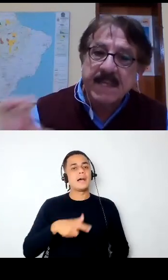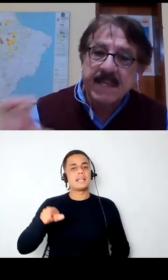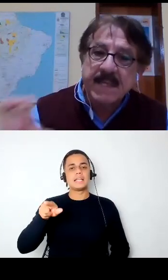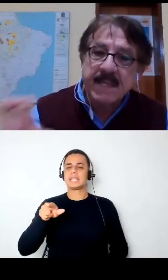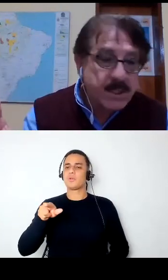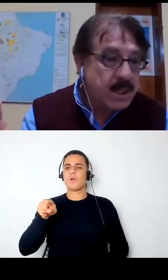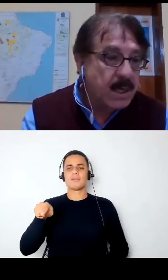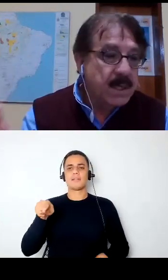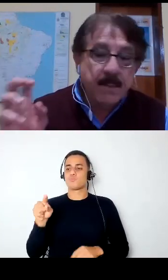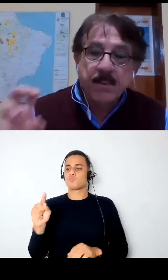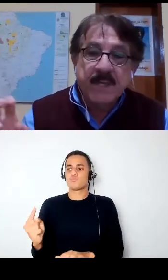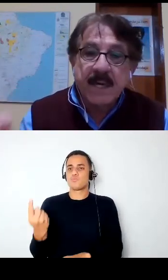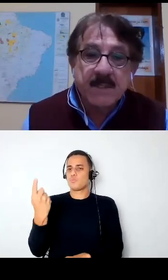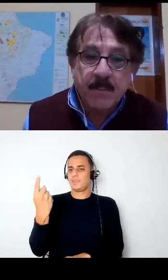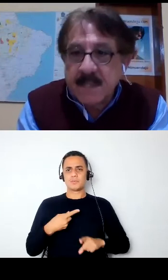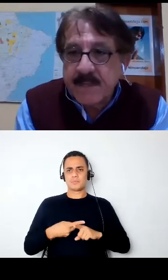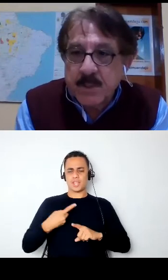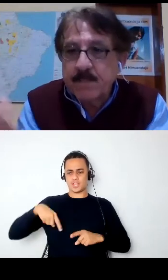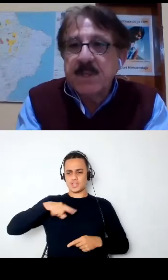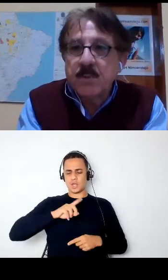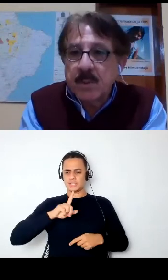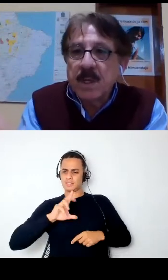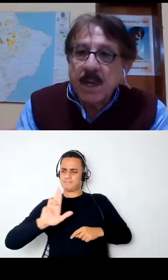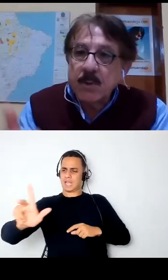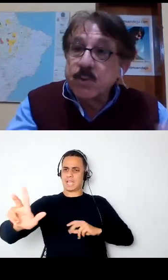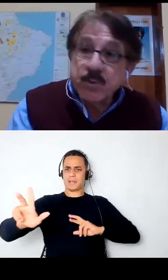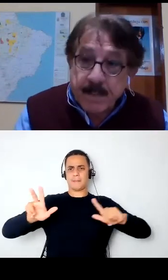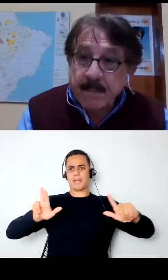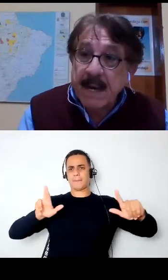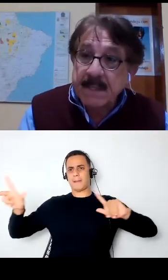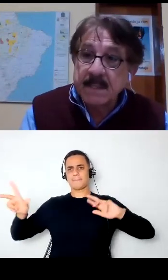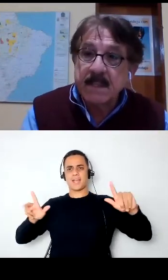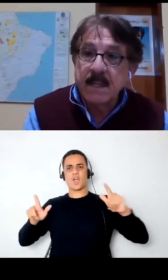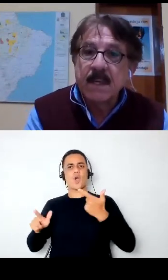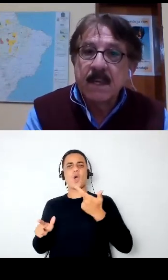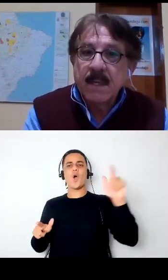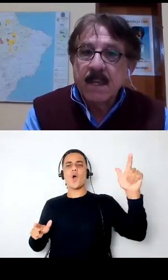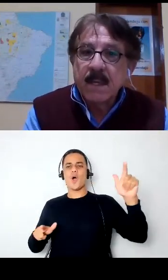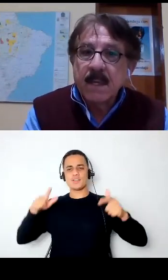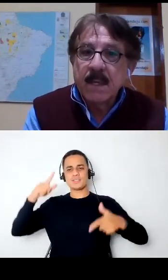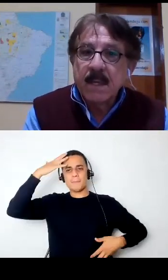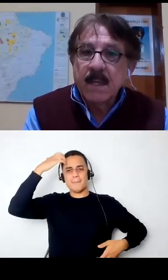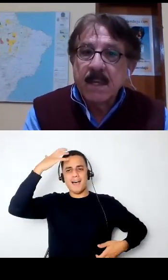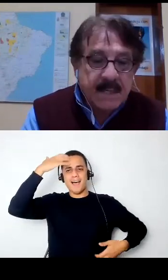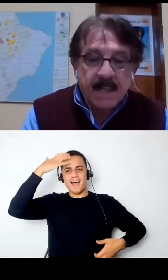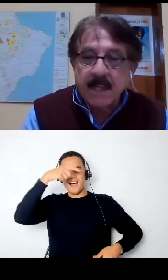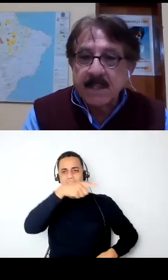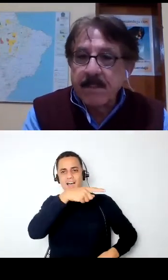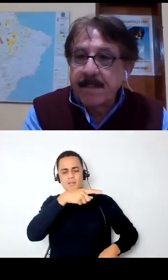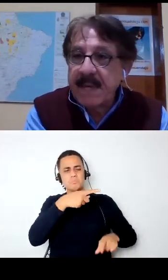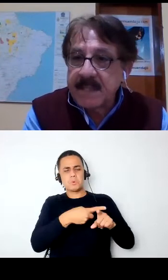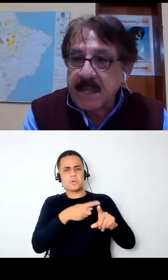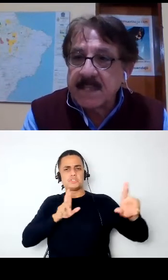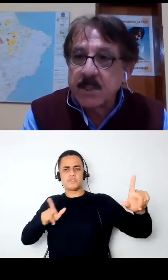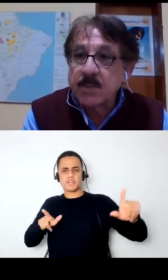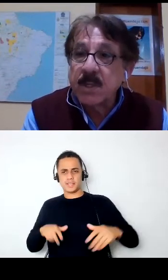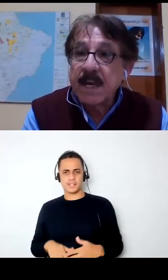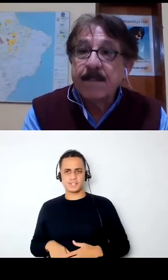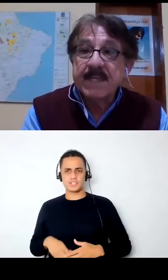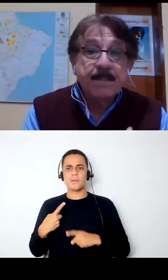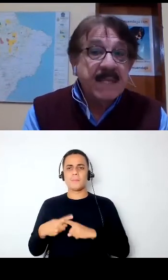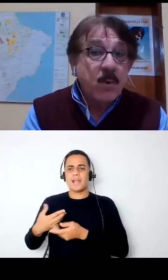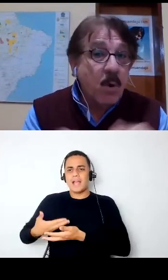Só no Brasil tem umas 80 variedades de mandioca desenvolvidas pelos povos indígenas. Bom, então cada língua, como fruto